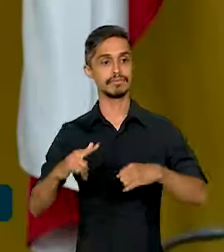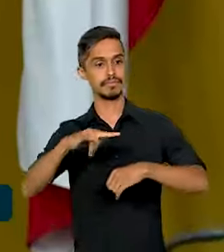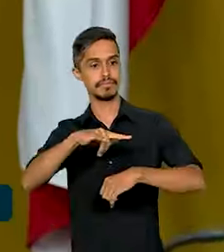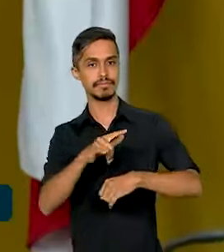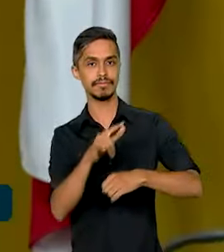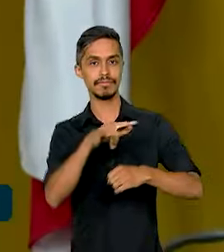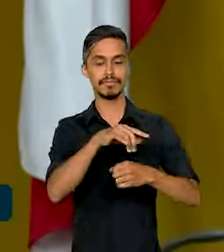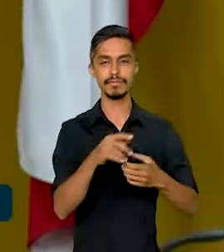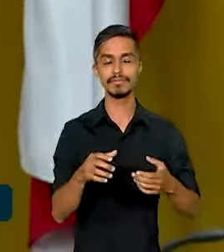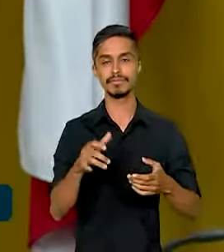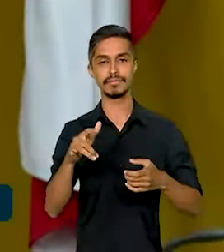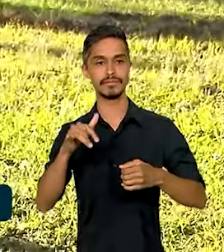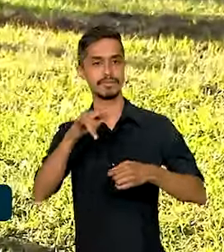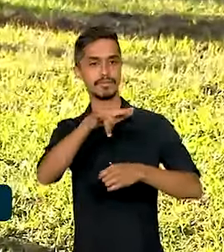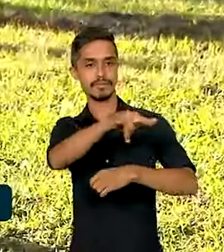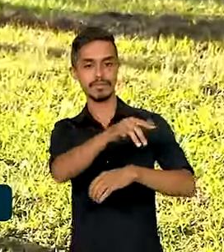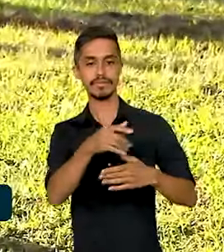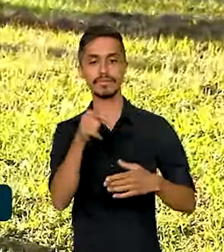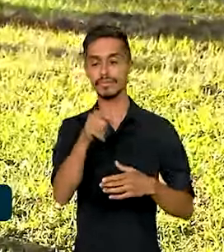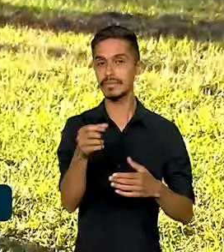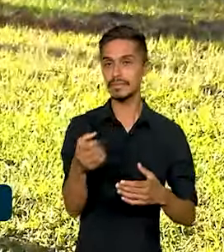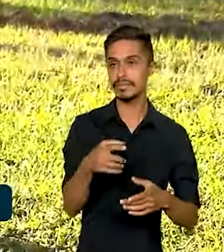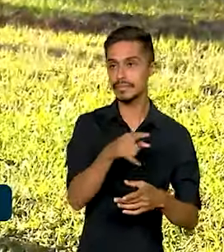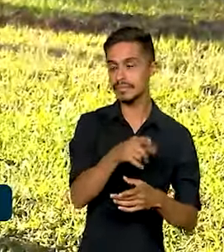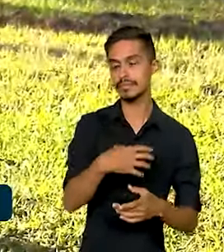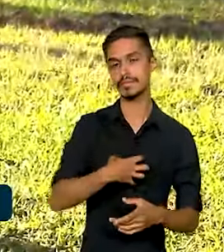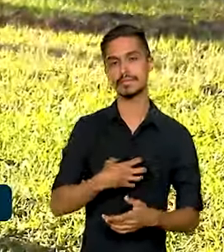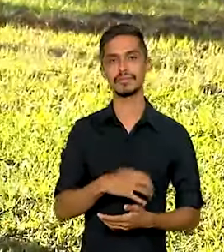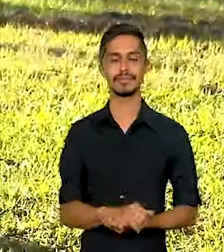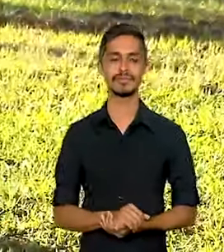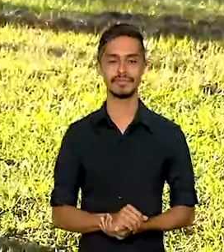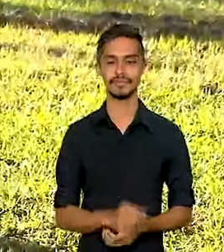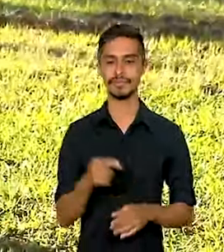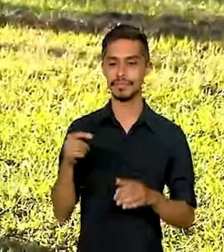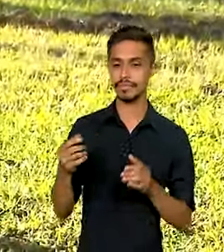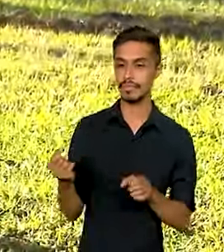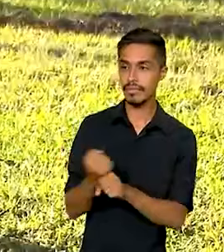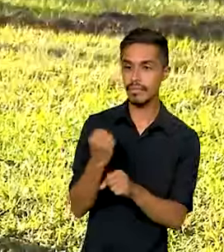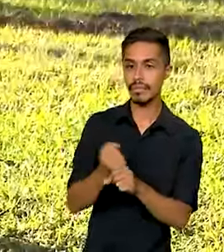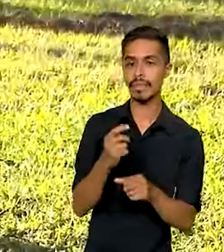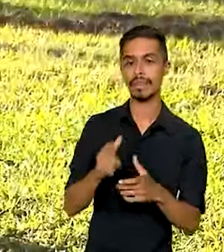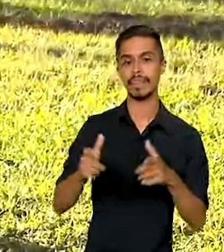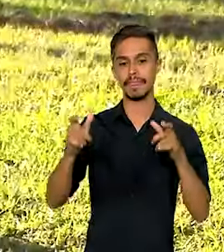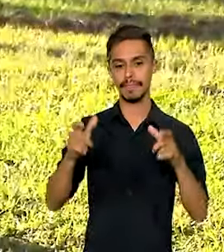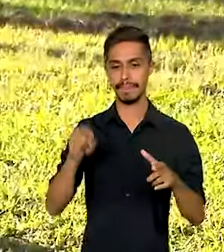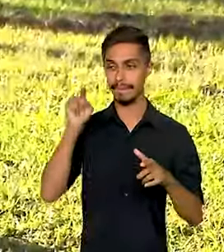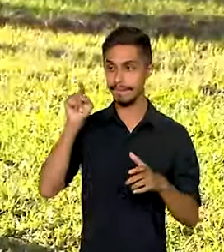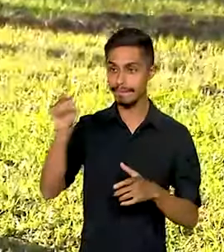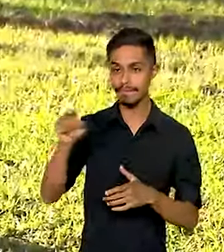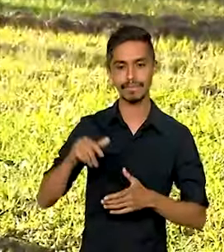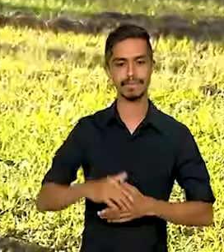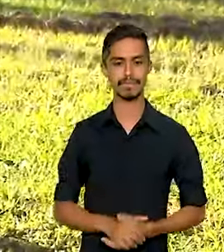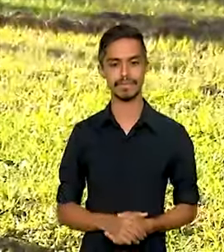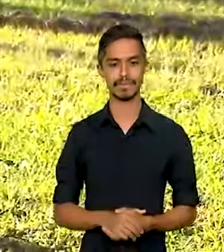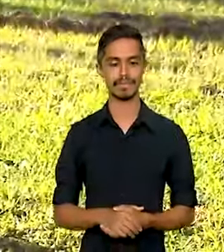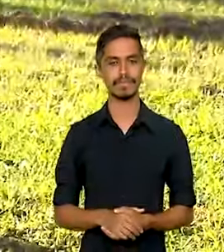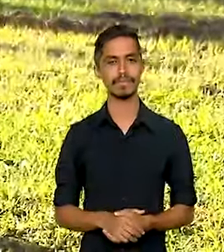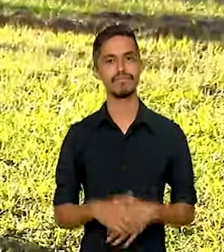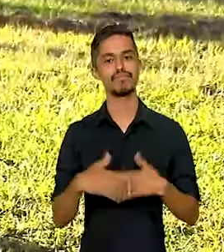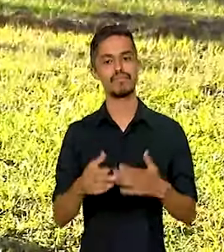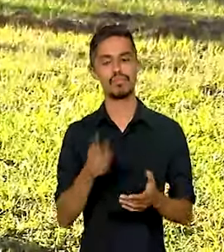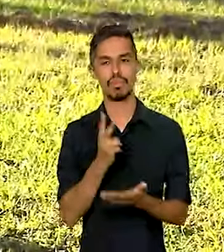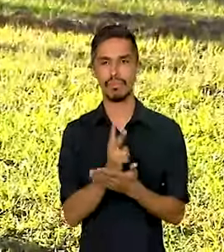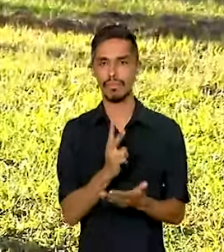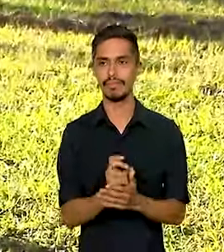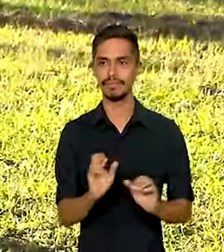e um novo na Bahia. É aqui que vai ser instalado o Parque Tecnológico Aeroespacial. Na mesma